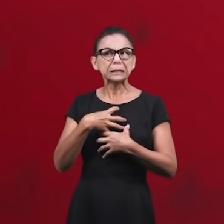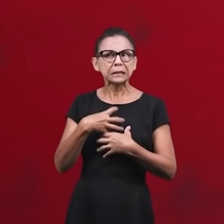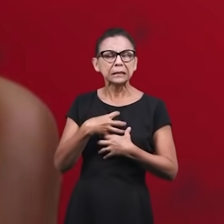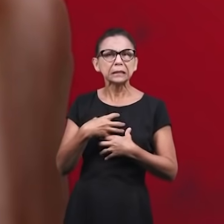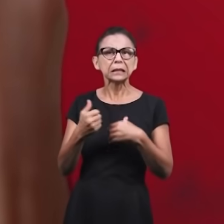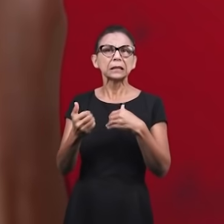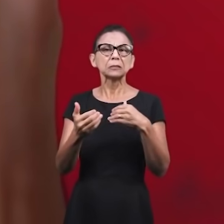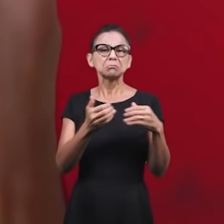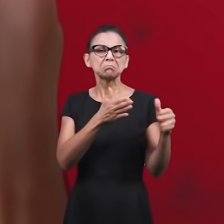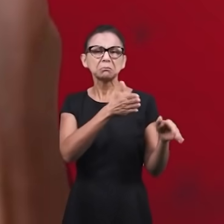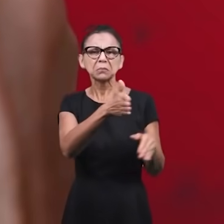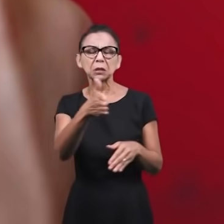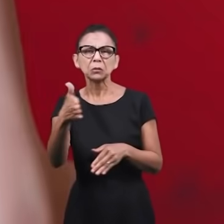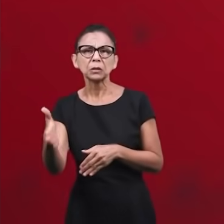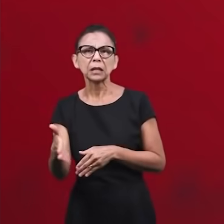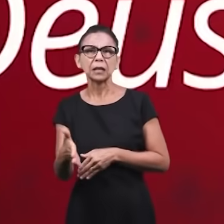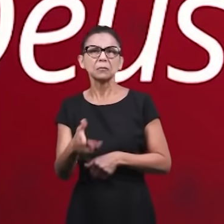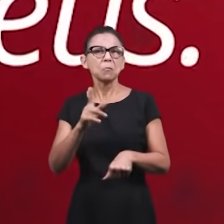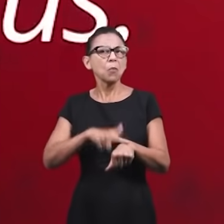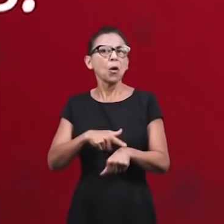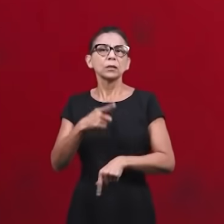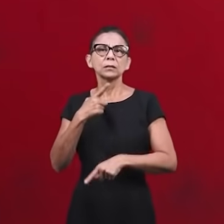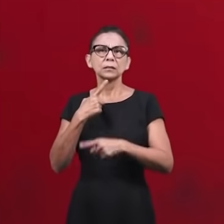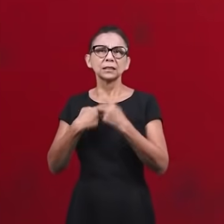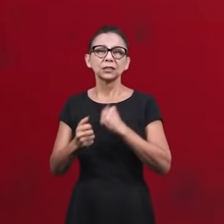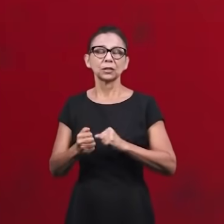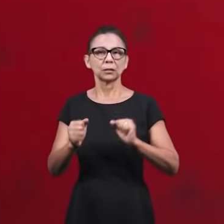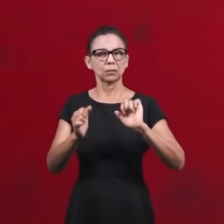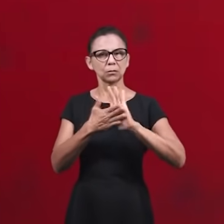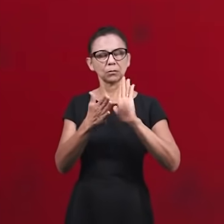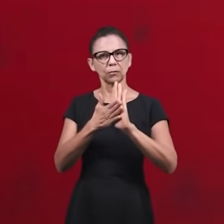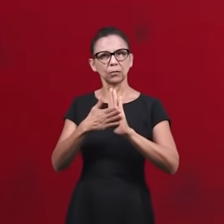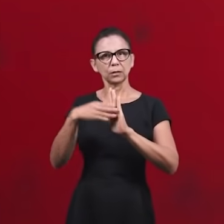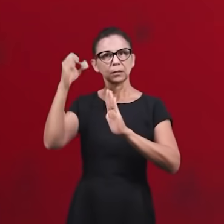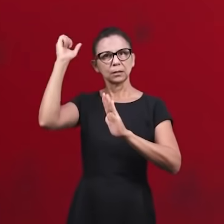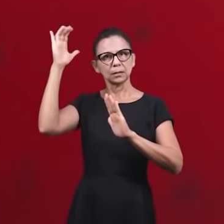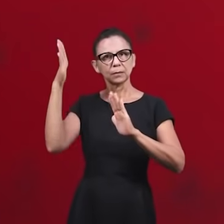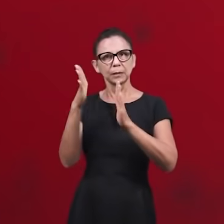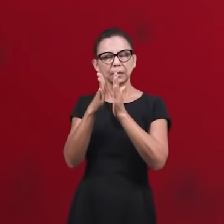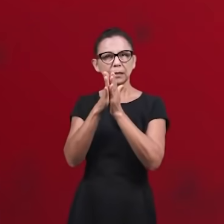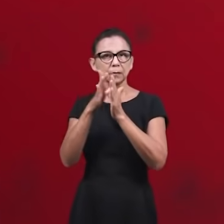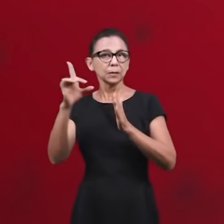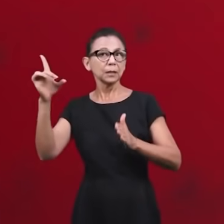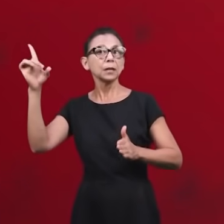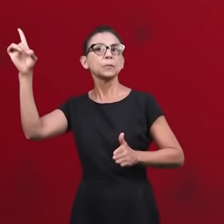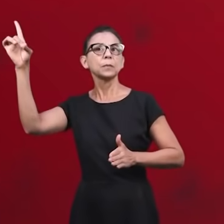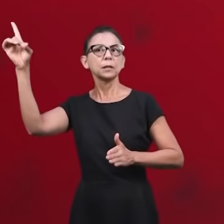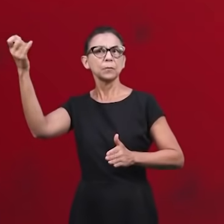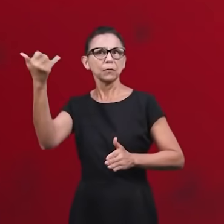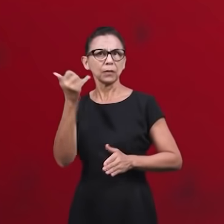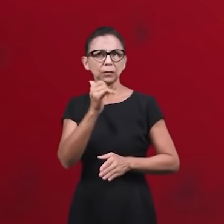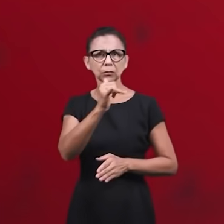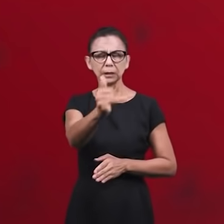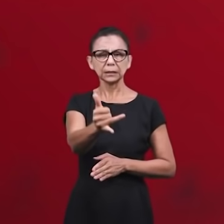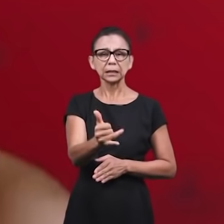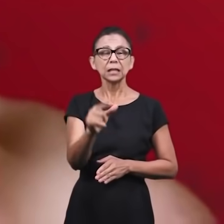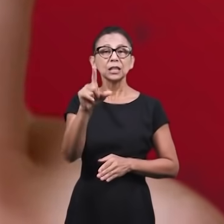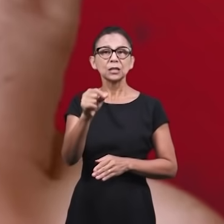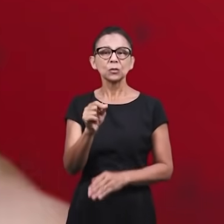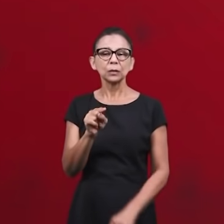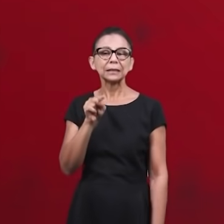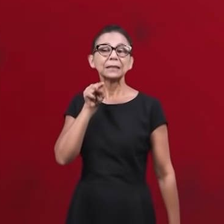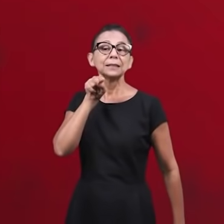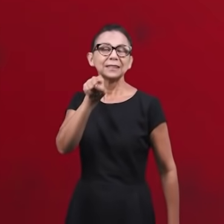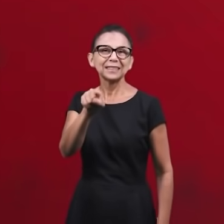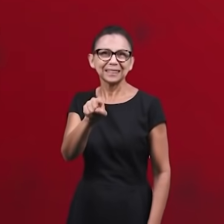em qualquer lugar e na hora que desejar. Nossos louvores inspirados na Palavra de Deus, que falam direto ao coração. Escolha